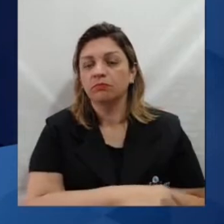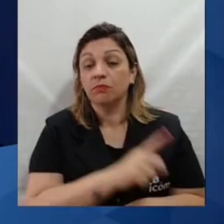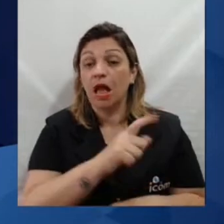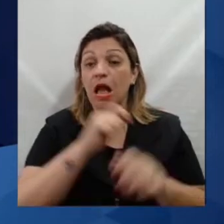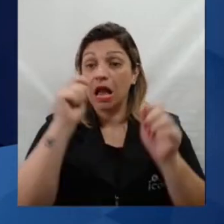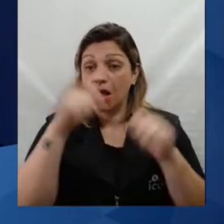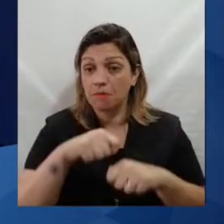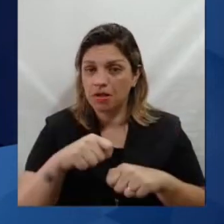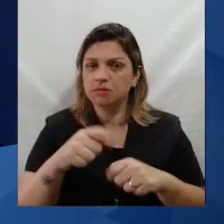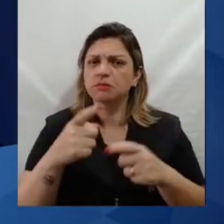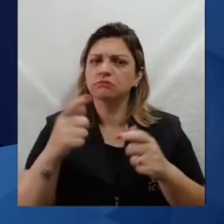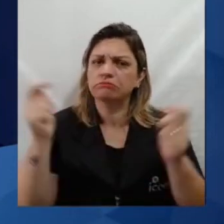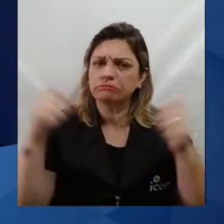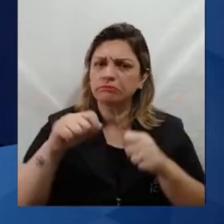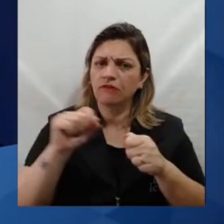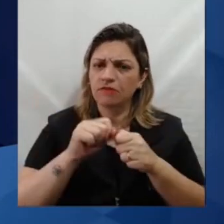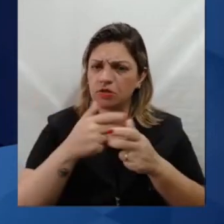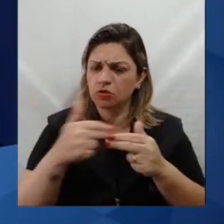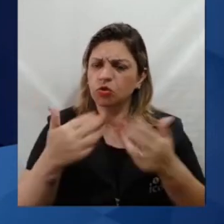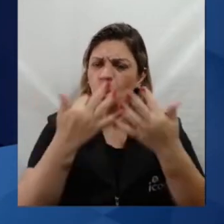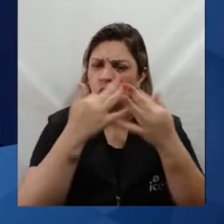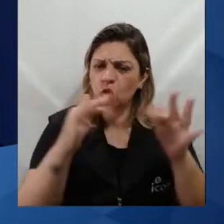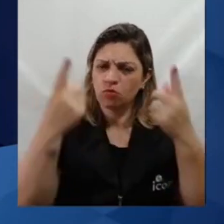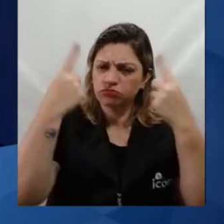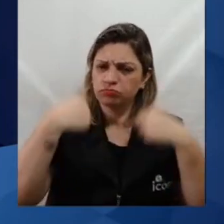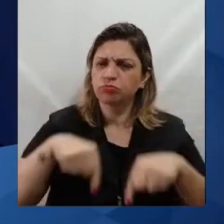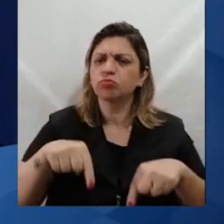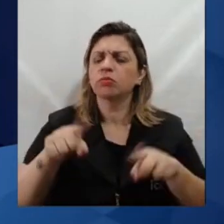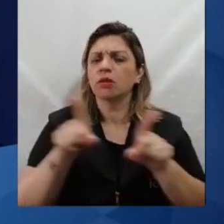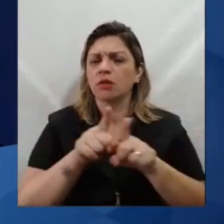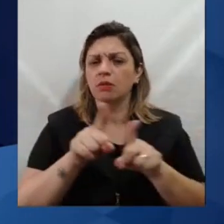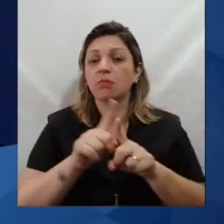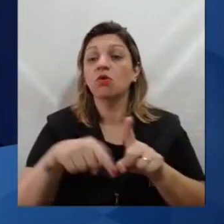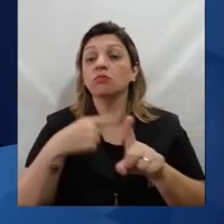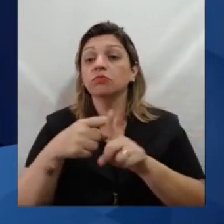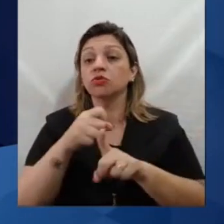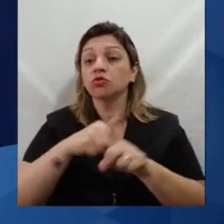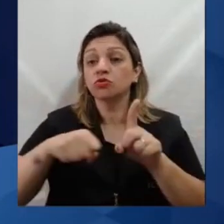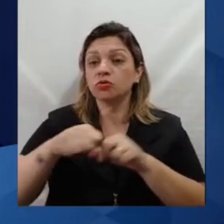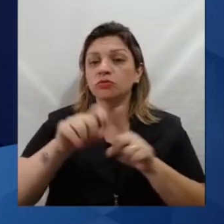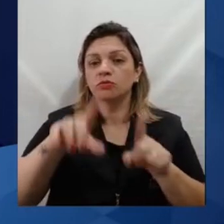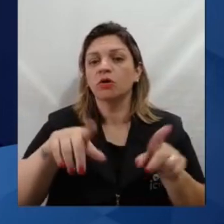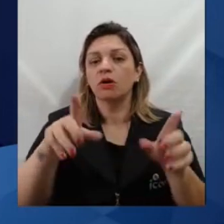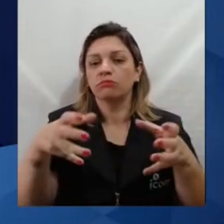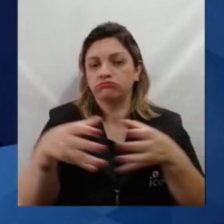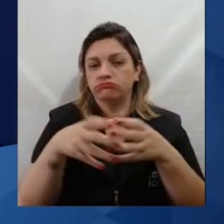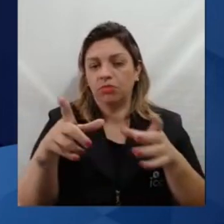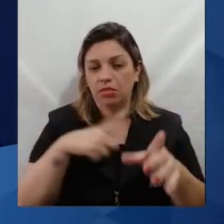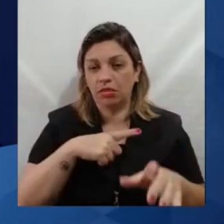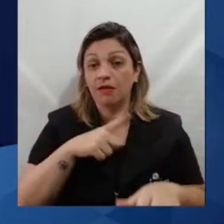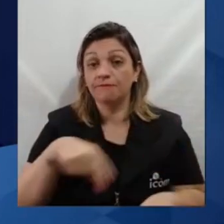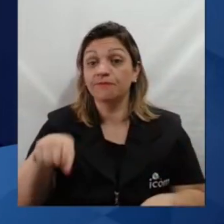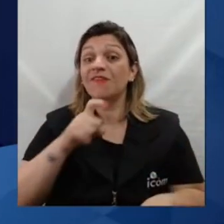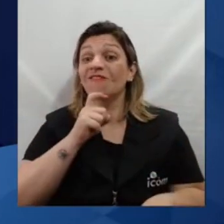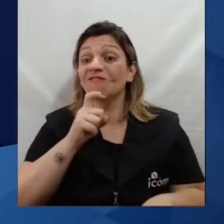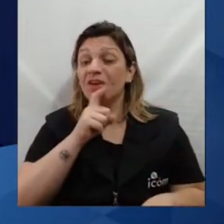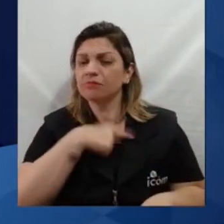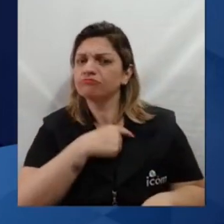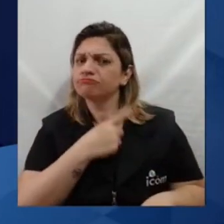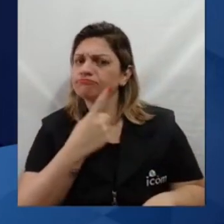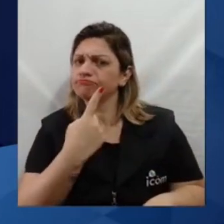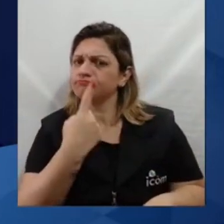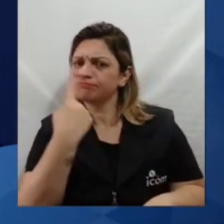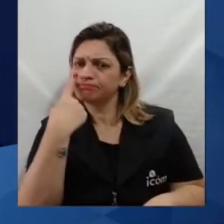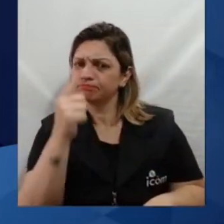funcional, dor, estado geral de saúde e aspectos sociais do SF36. Em verde, nós podemos observar que esse score